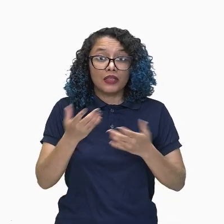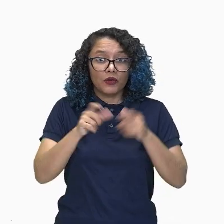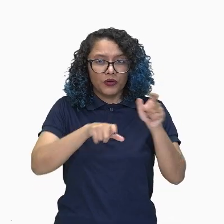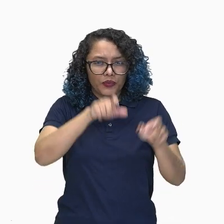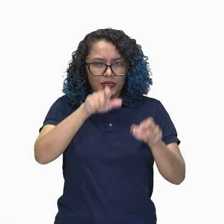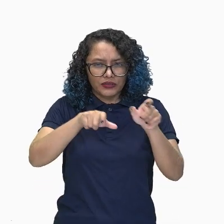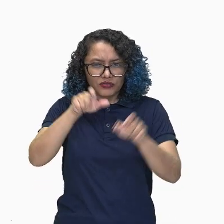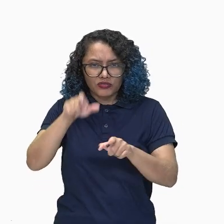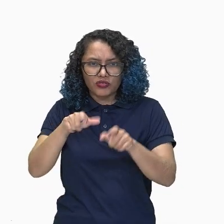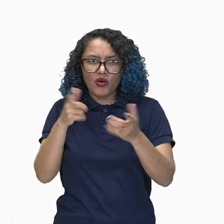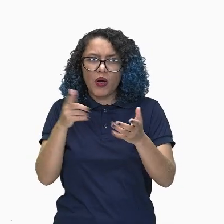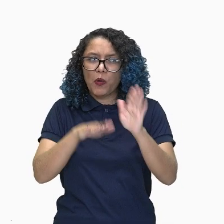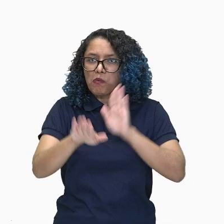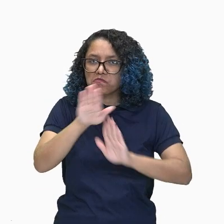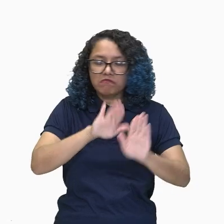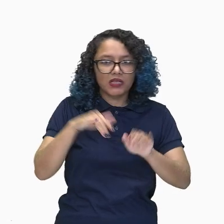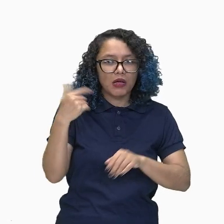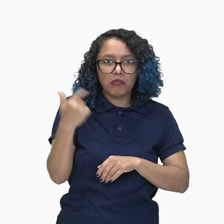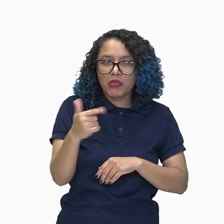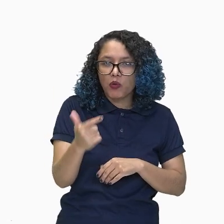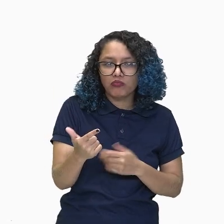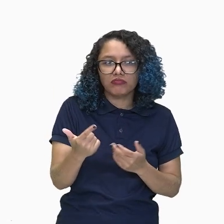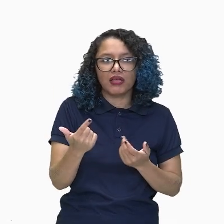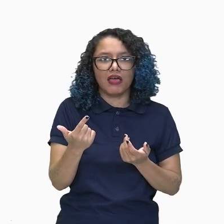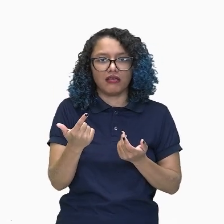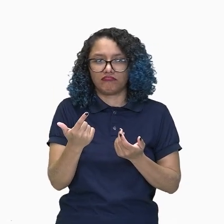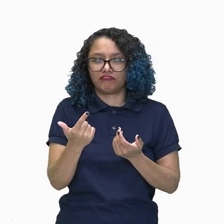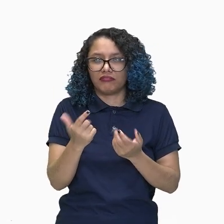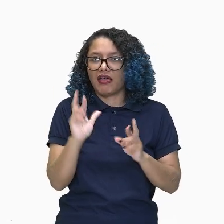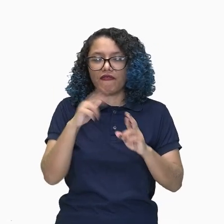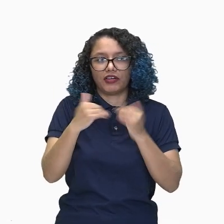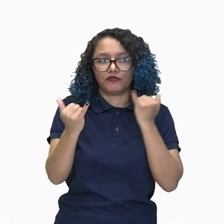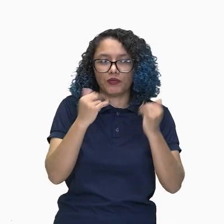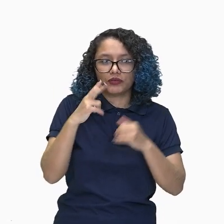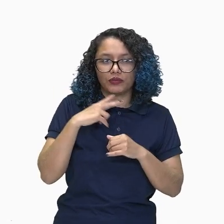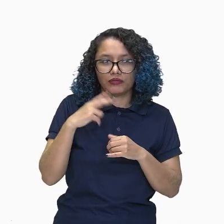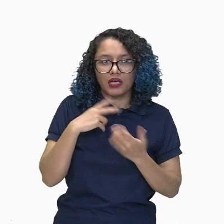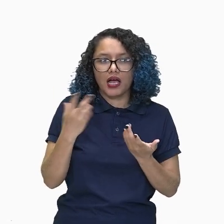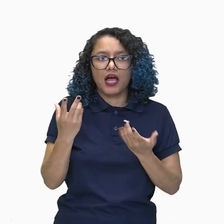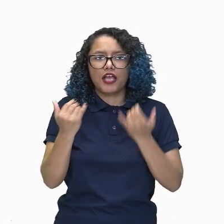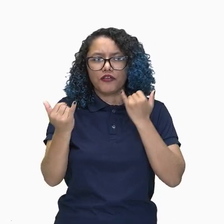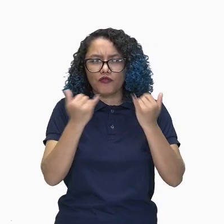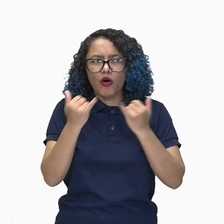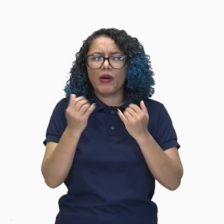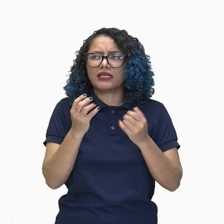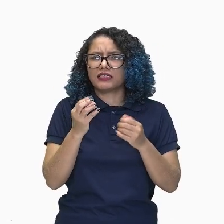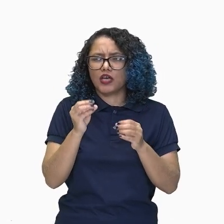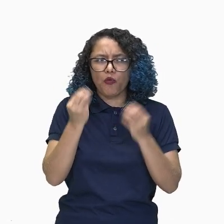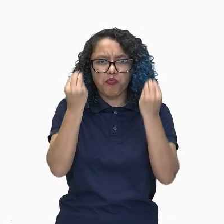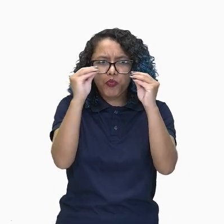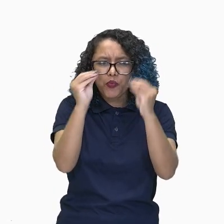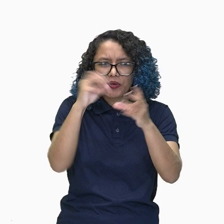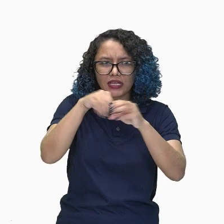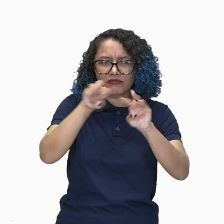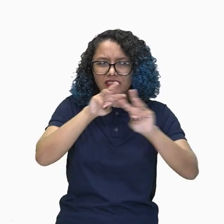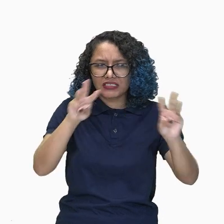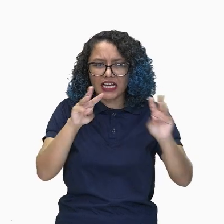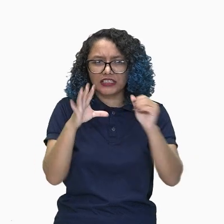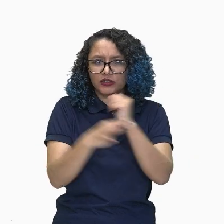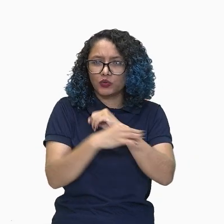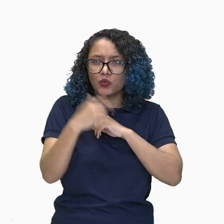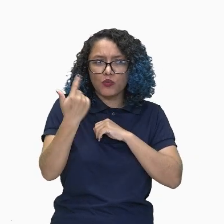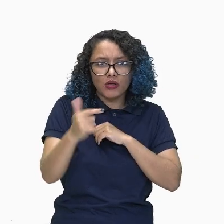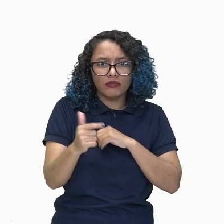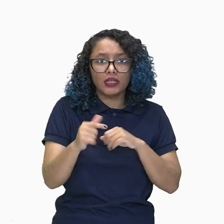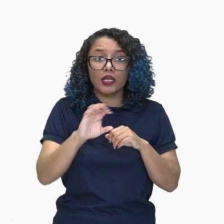pessoas são descuidadas com seus dados pessoais, compartilhando informações em sites não seguros ou clicando em